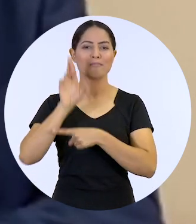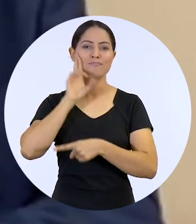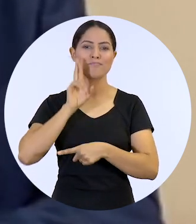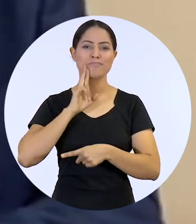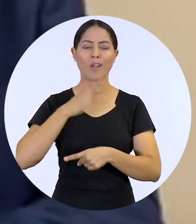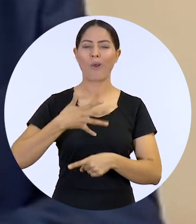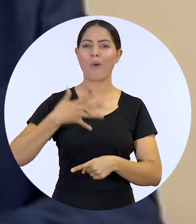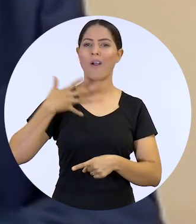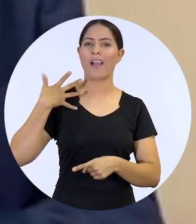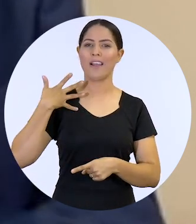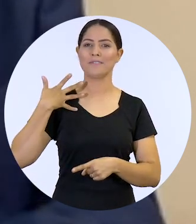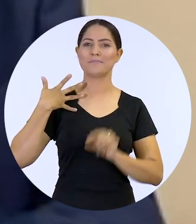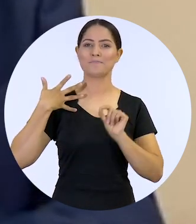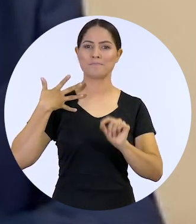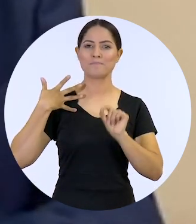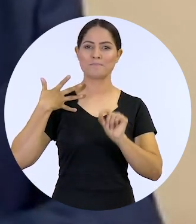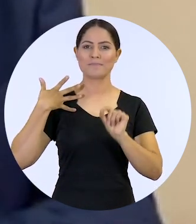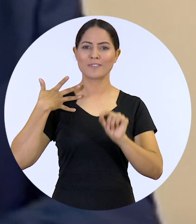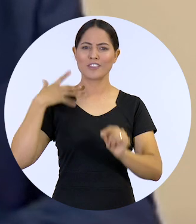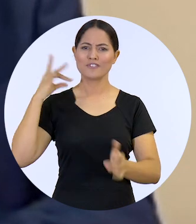de Rondônia